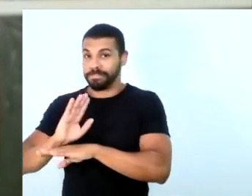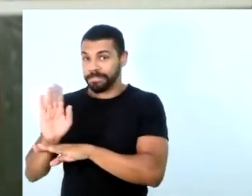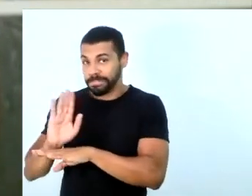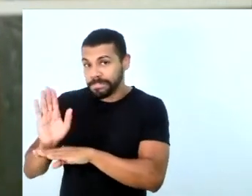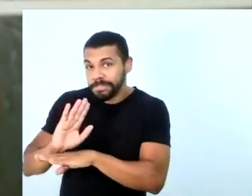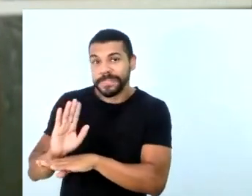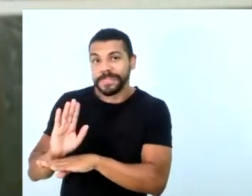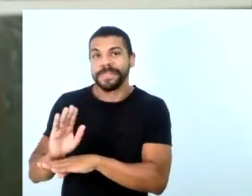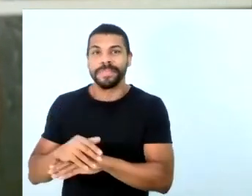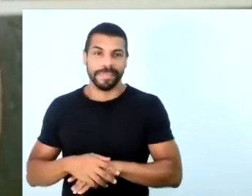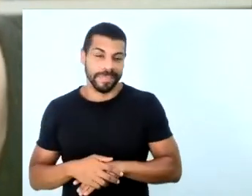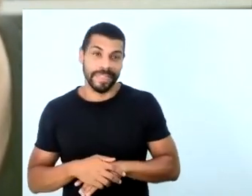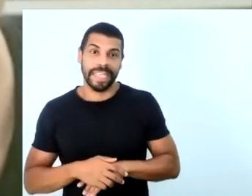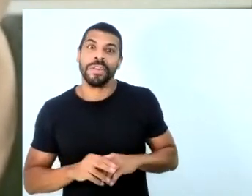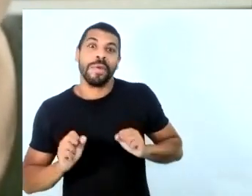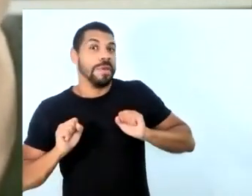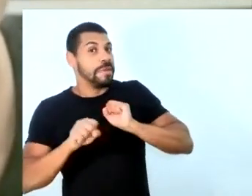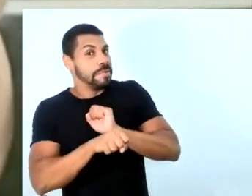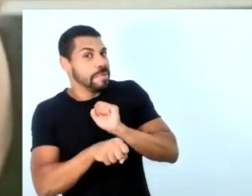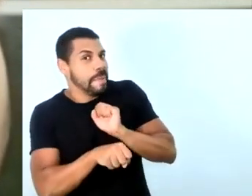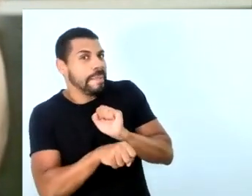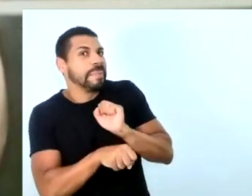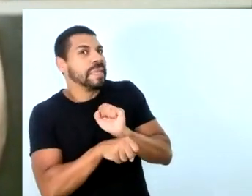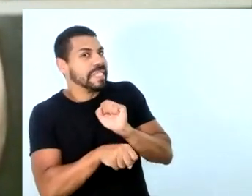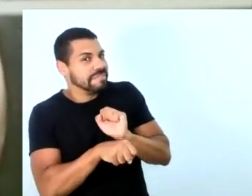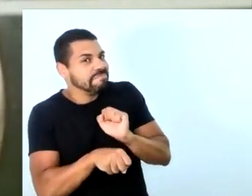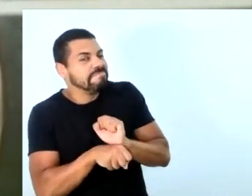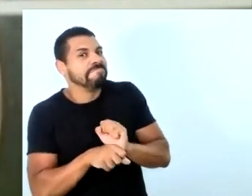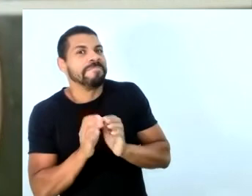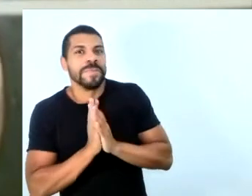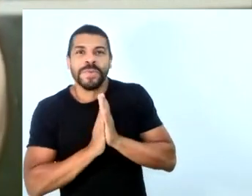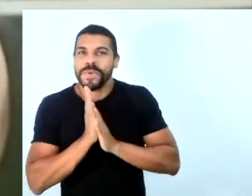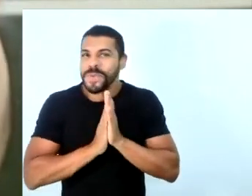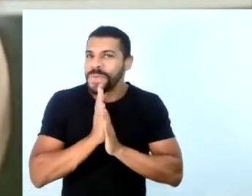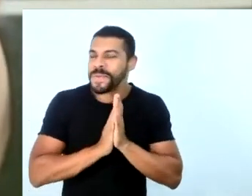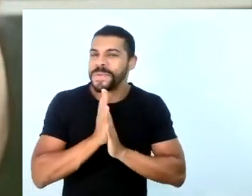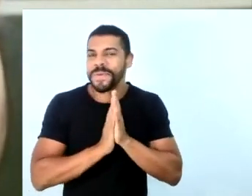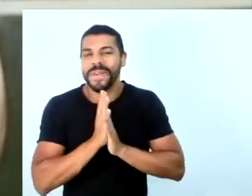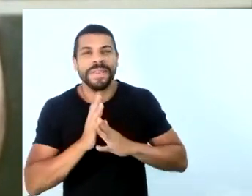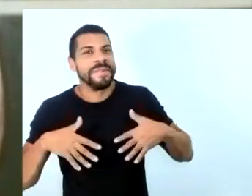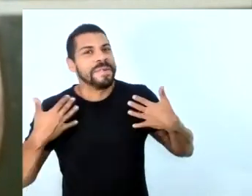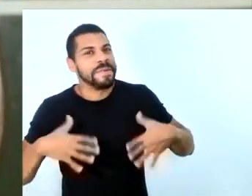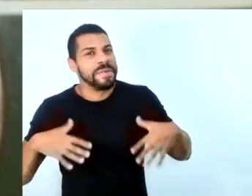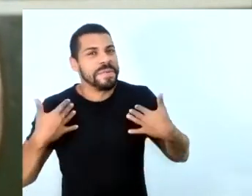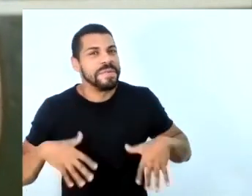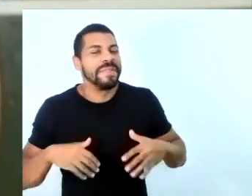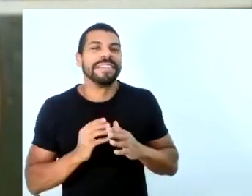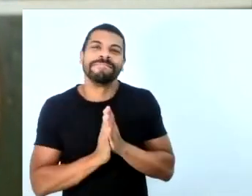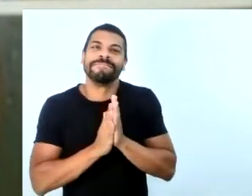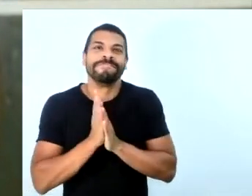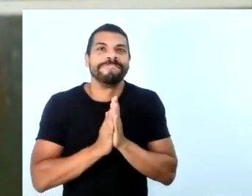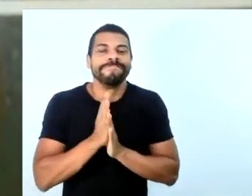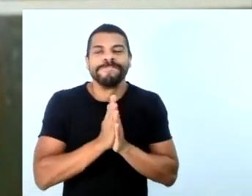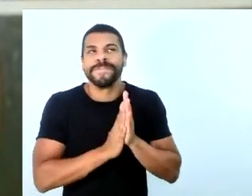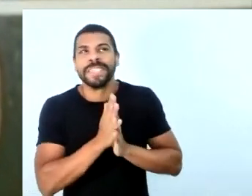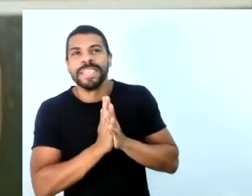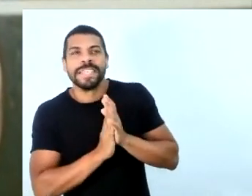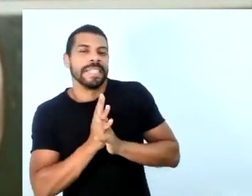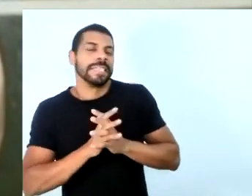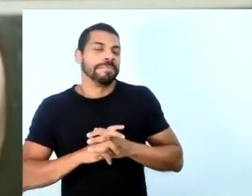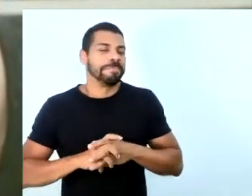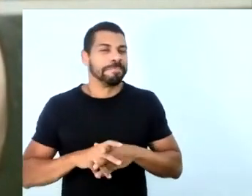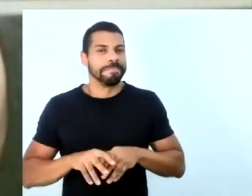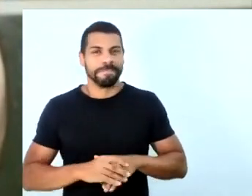projetos e estou cuidando, amamentando, espero que tem sido incrível, né? Assim, realmente, assim, eu